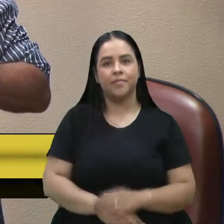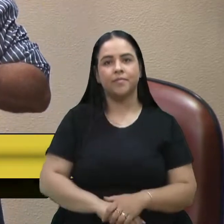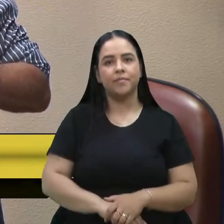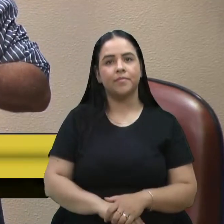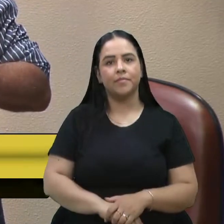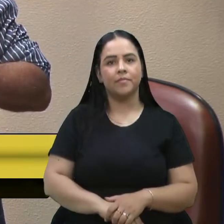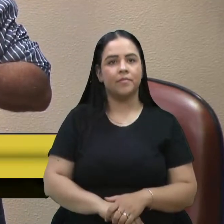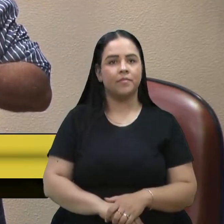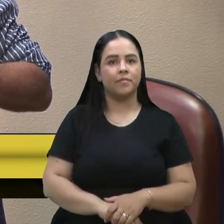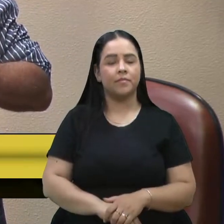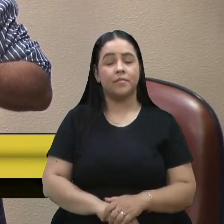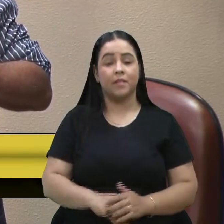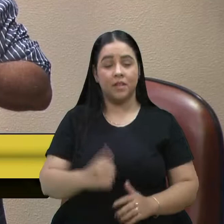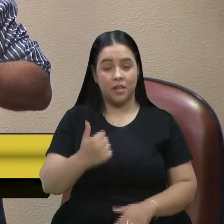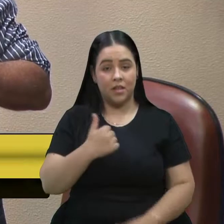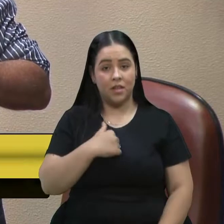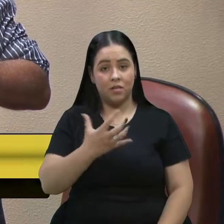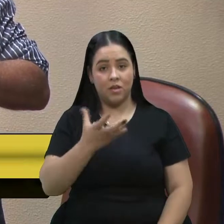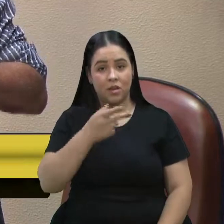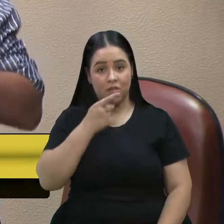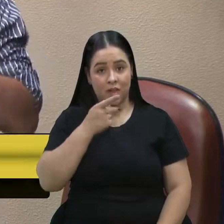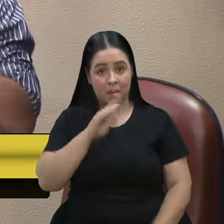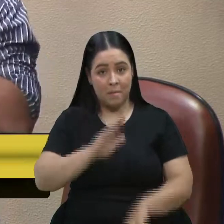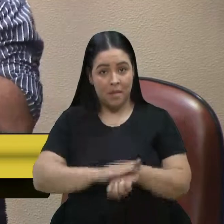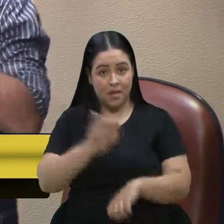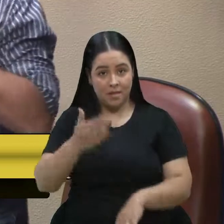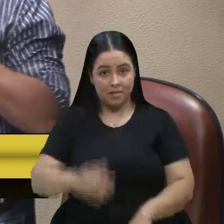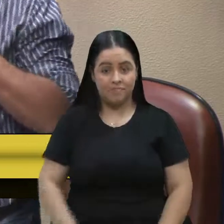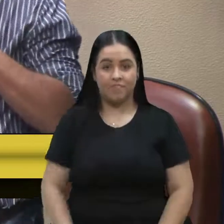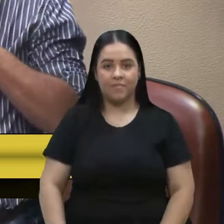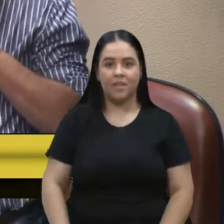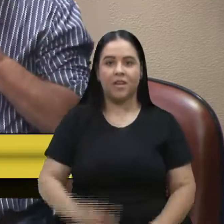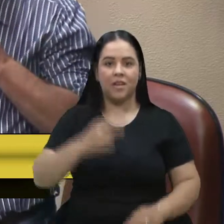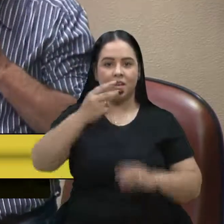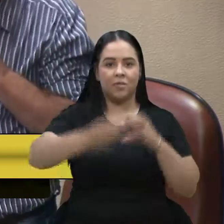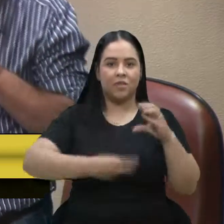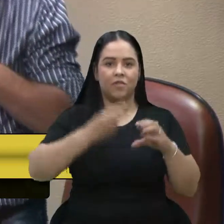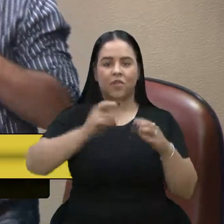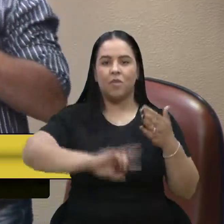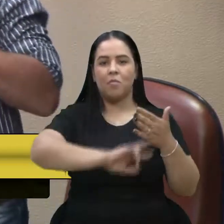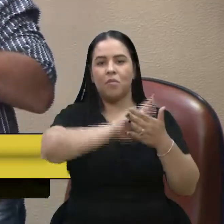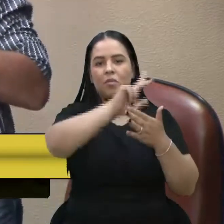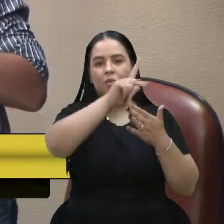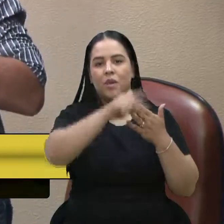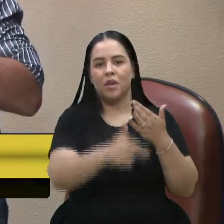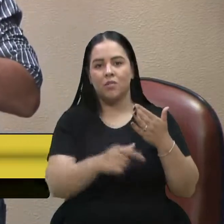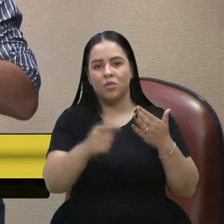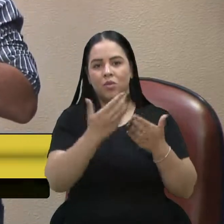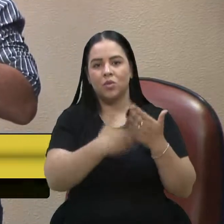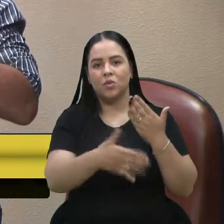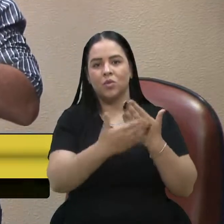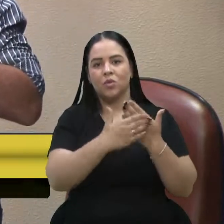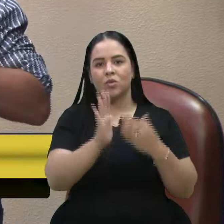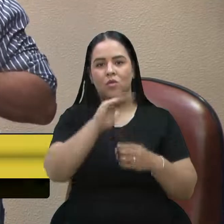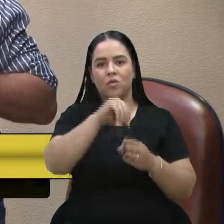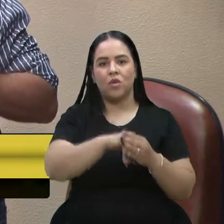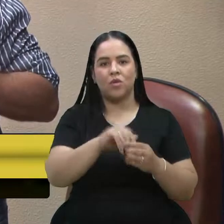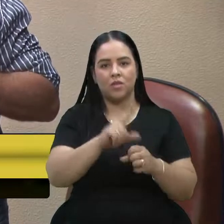E quero dizer mais. A Câmara é plural, representa a totalidade dos votos da